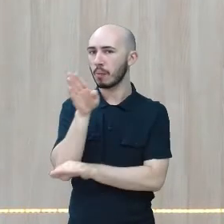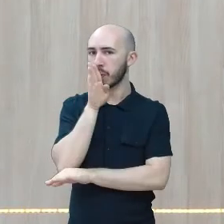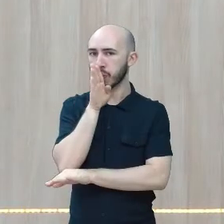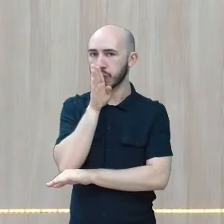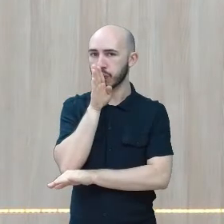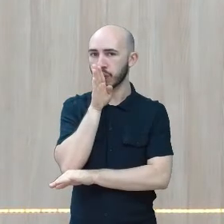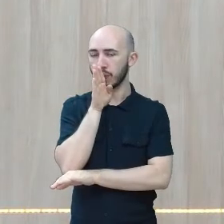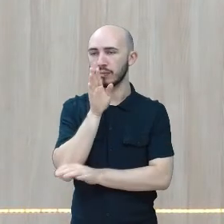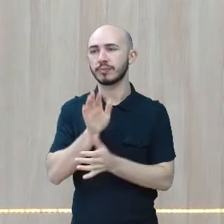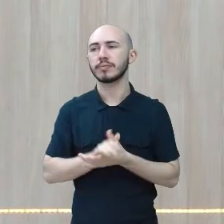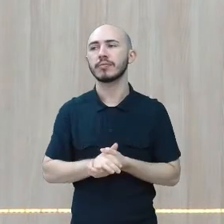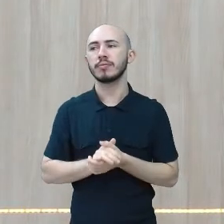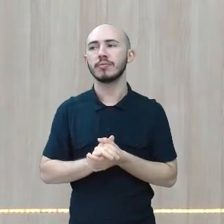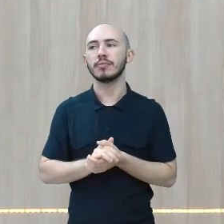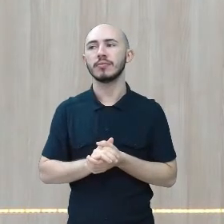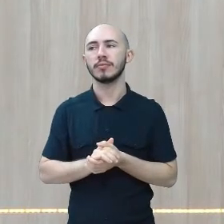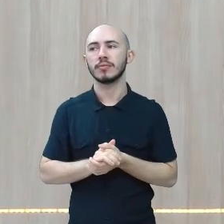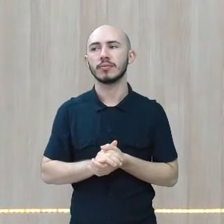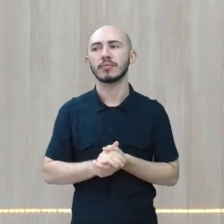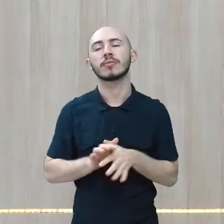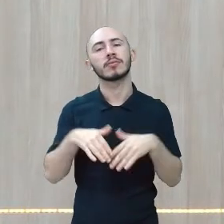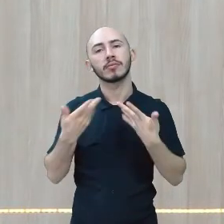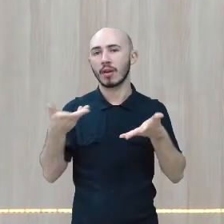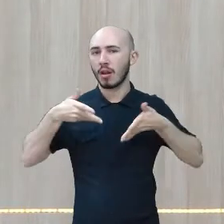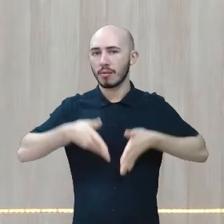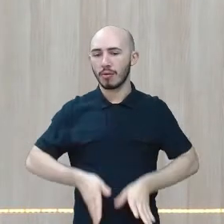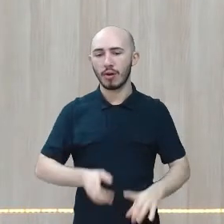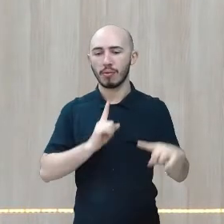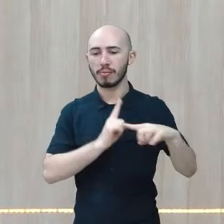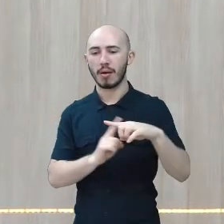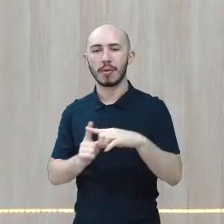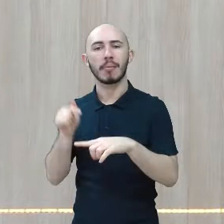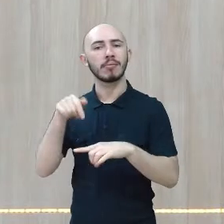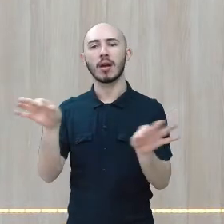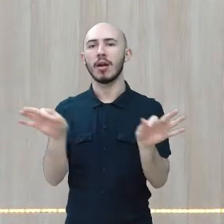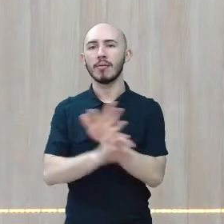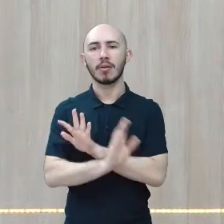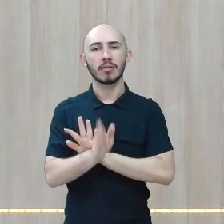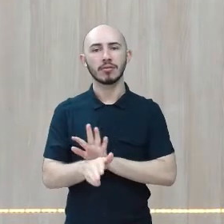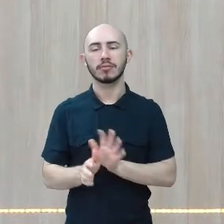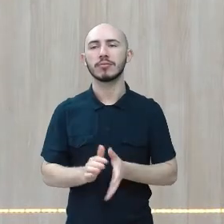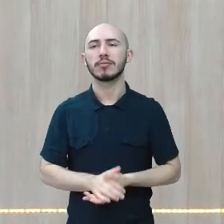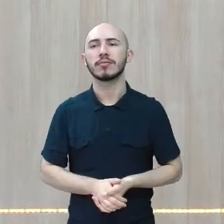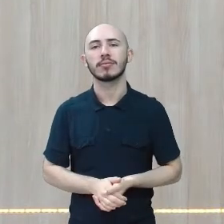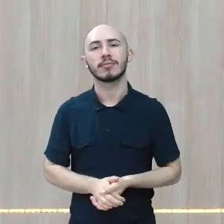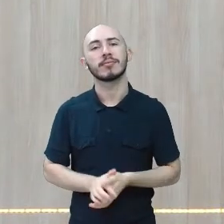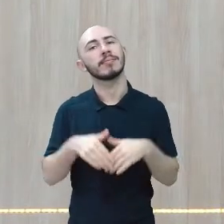é, que não sai nada de lá. Depois que enterra, né, minha gente? Acabou, já era.